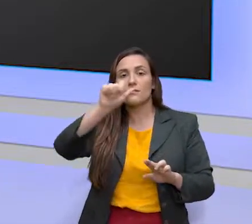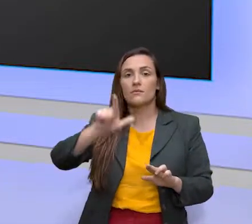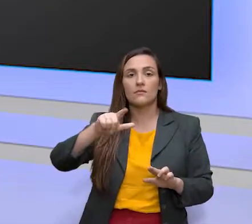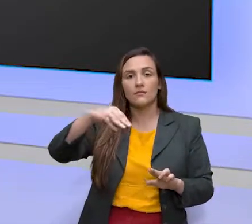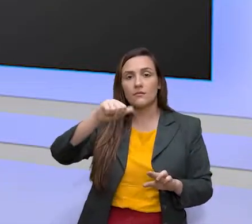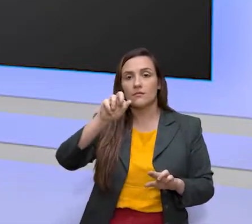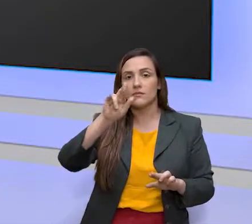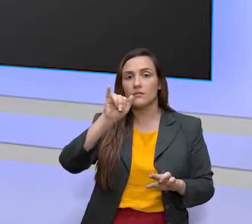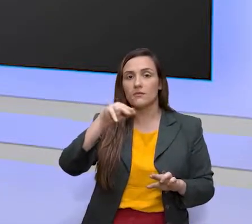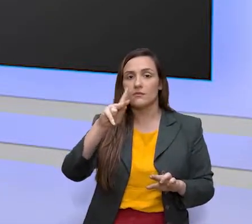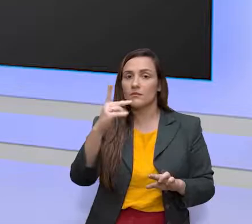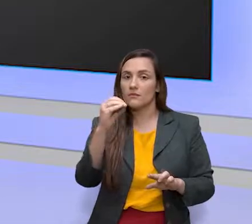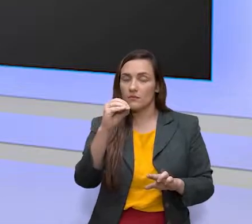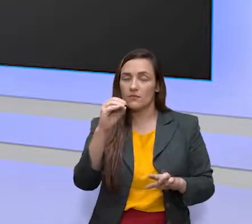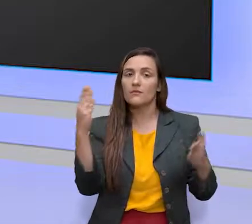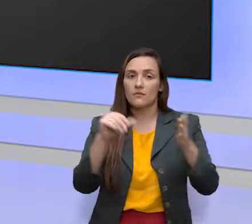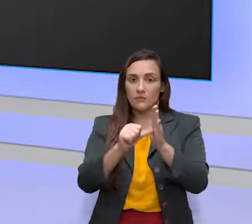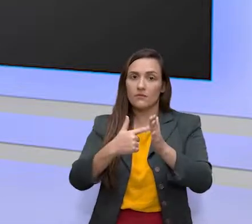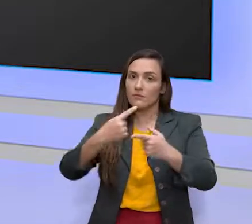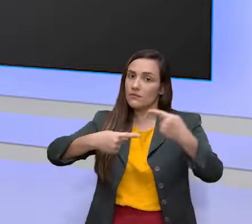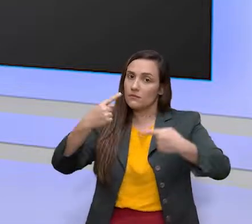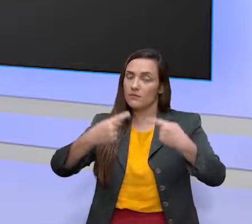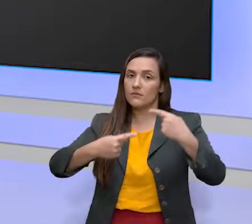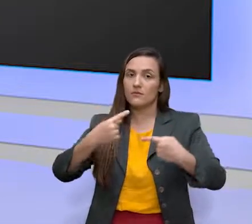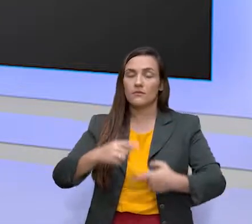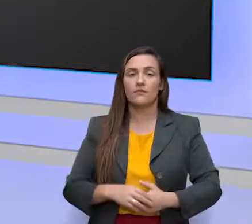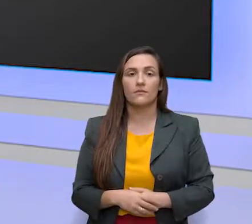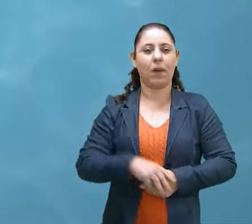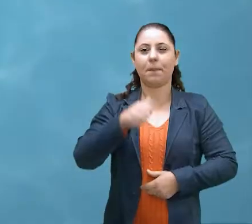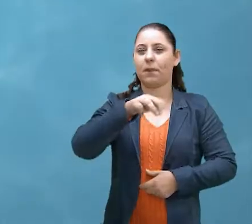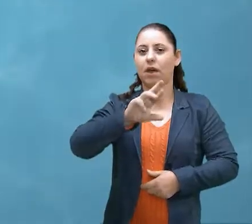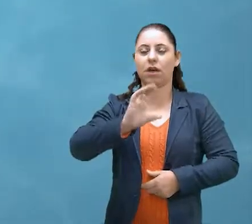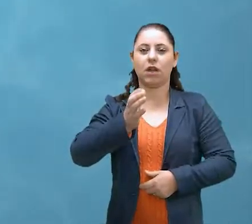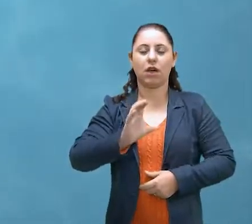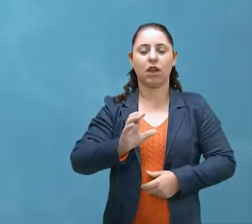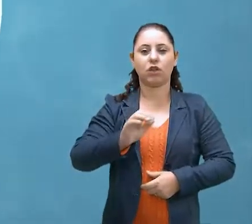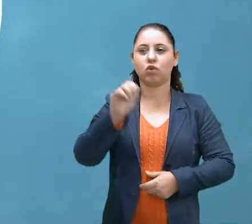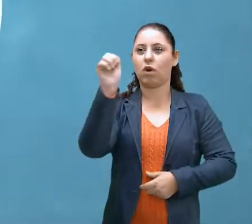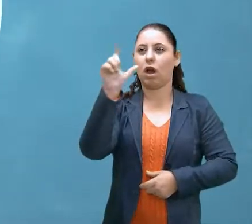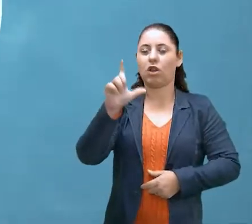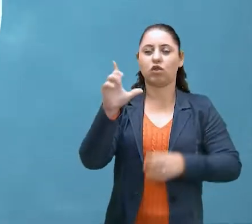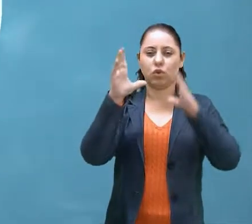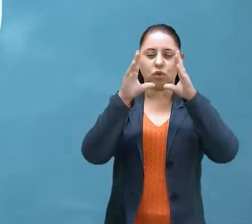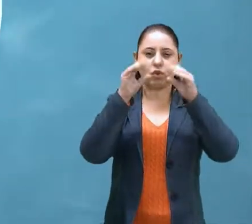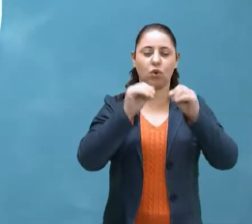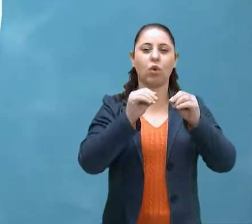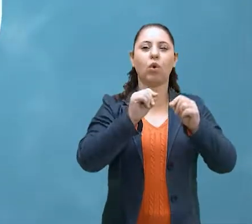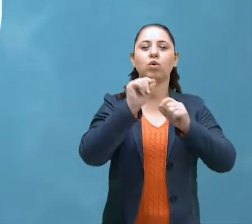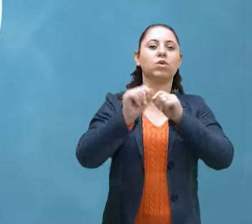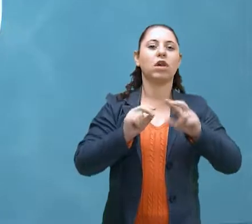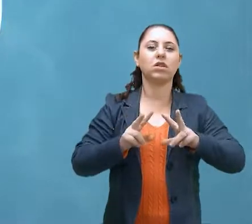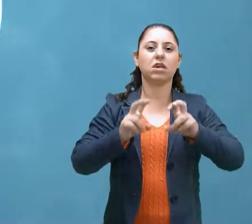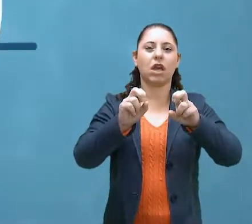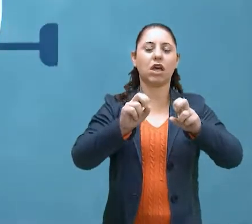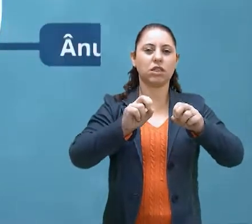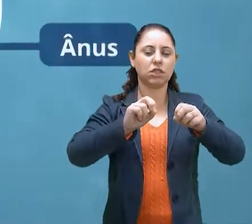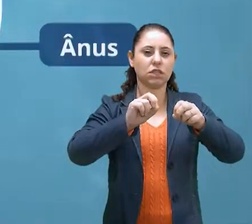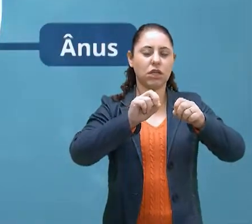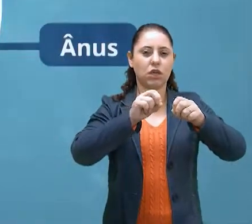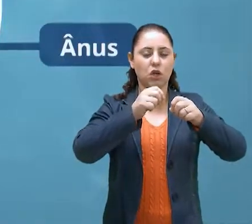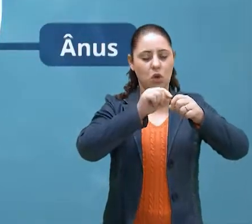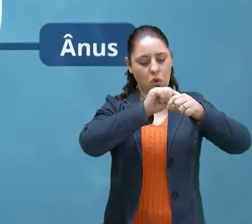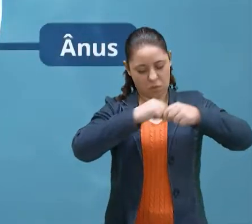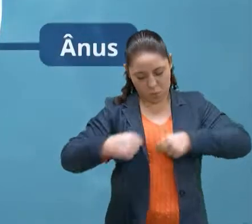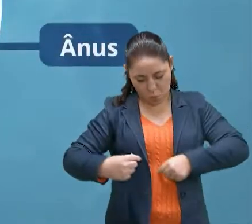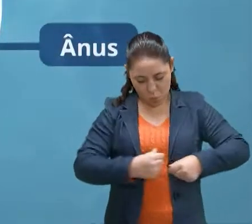Março Azul Marinho. O projeto seguiu para a segunda discussão. Março será azul marinho em prevenção ao câncer coloretal, que é um tumor